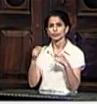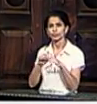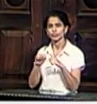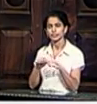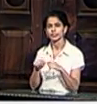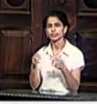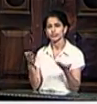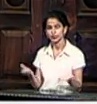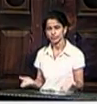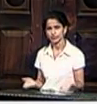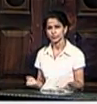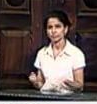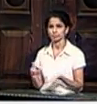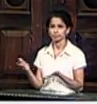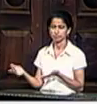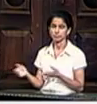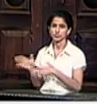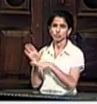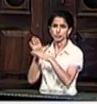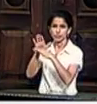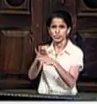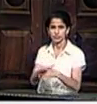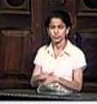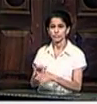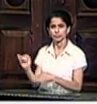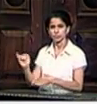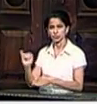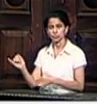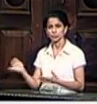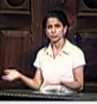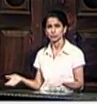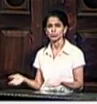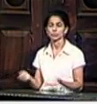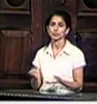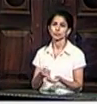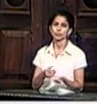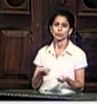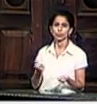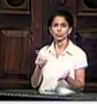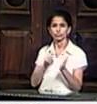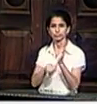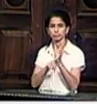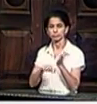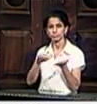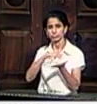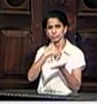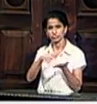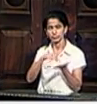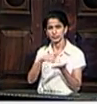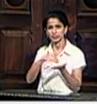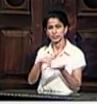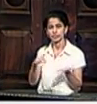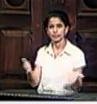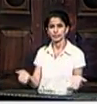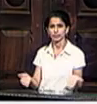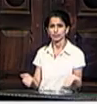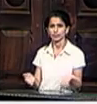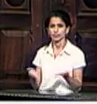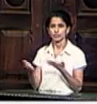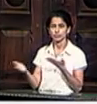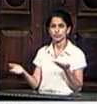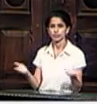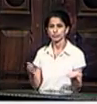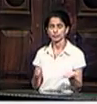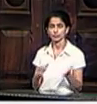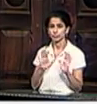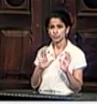adotadas, sejam os benefícios fiscais ou sejam as reduções das secretarias. Mas